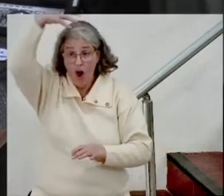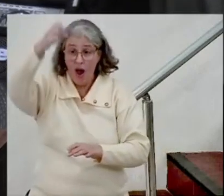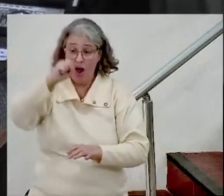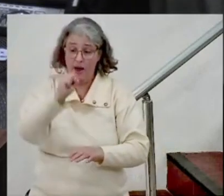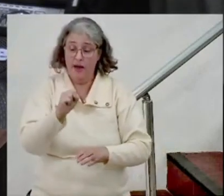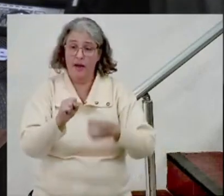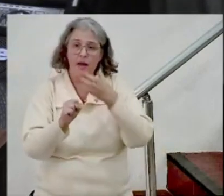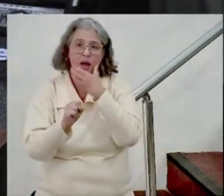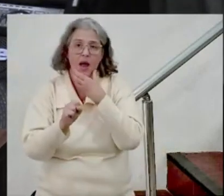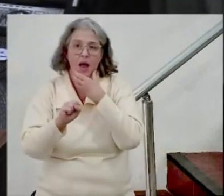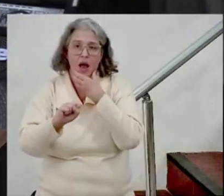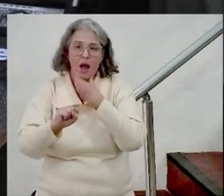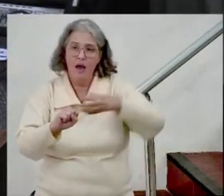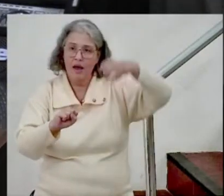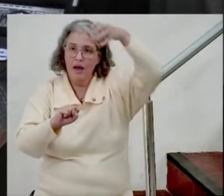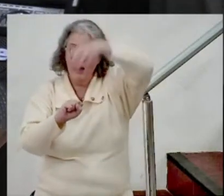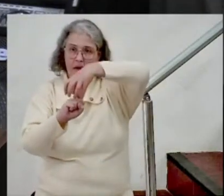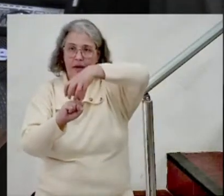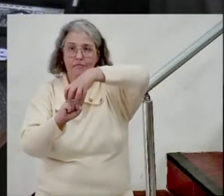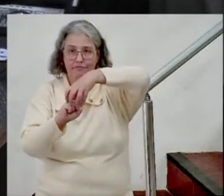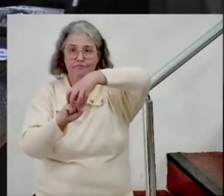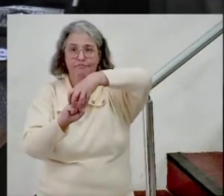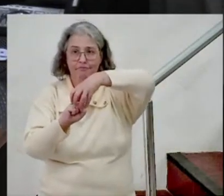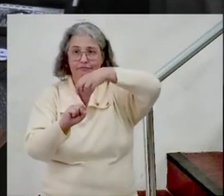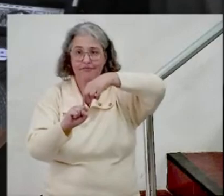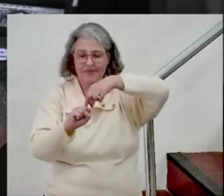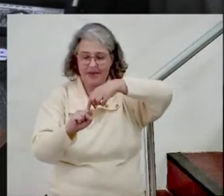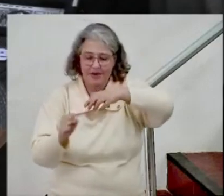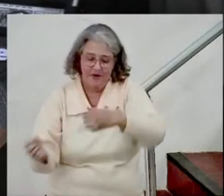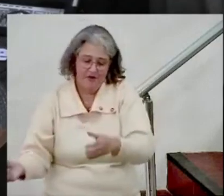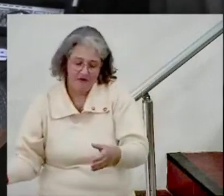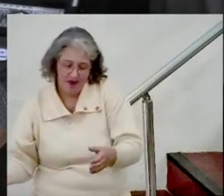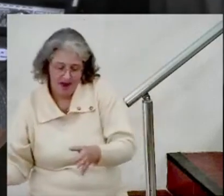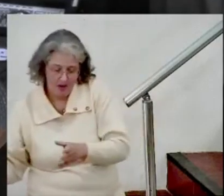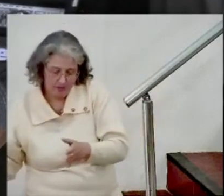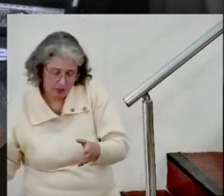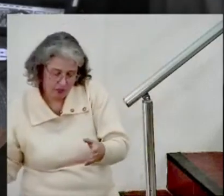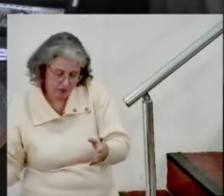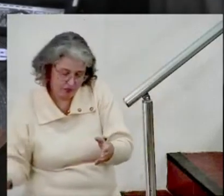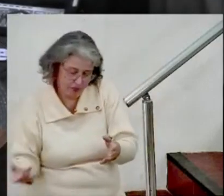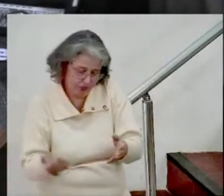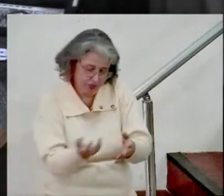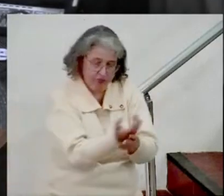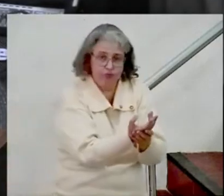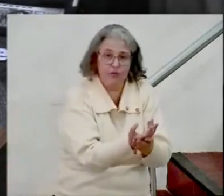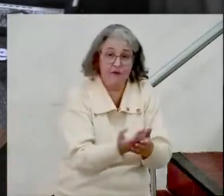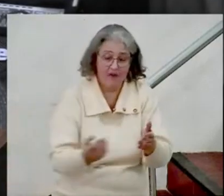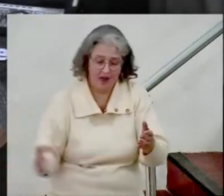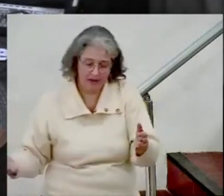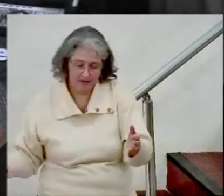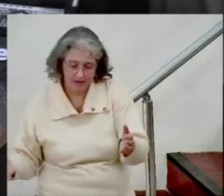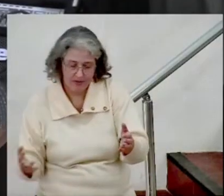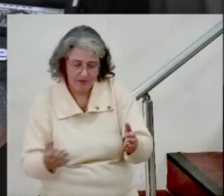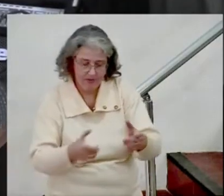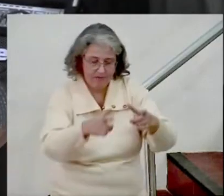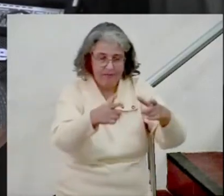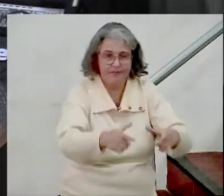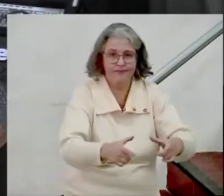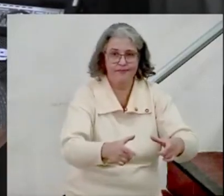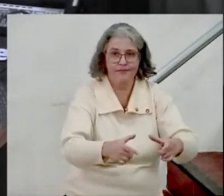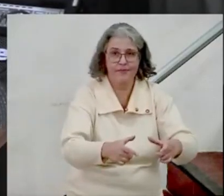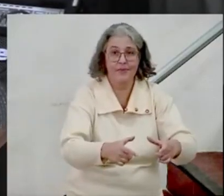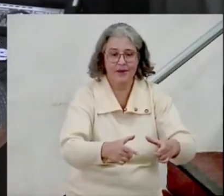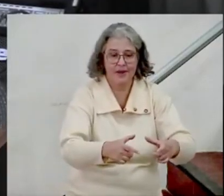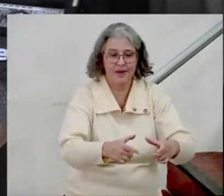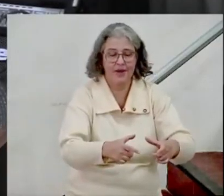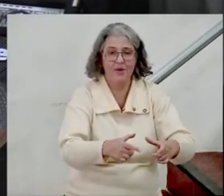cidades fortificadas de Judá e as tomou. E isso aconteceu no tempo do rei Ezequias. Ezequias é o